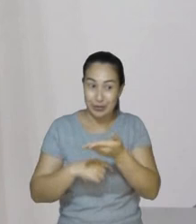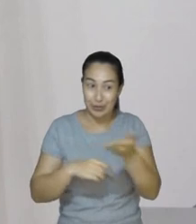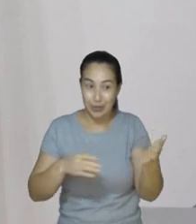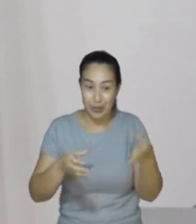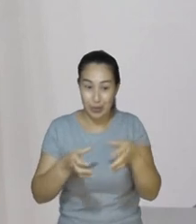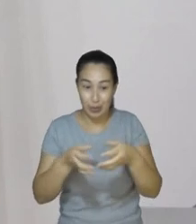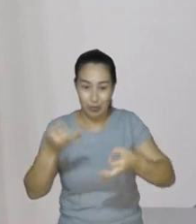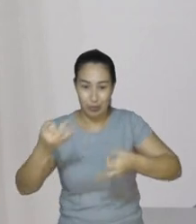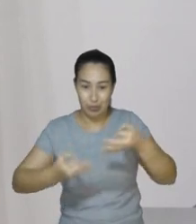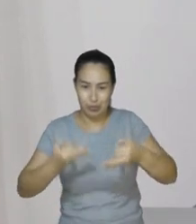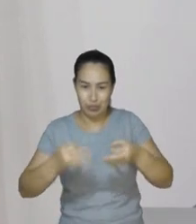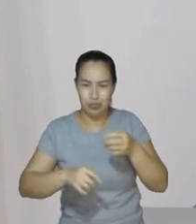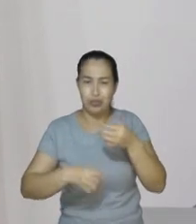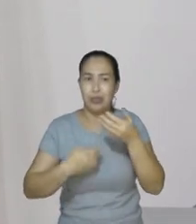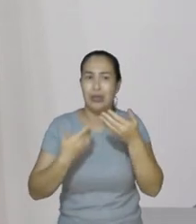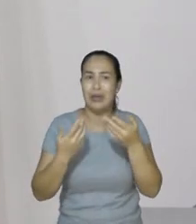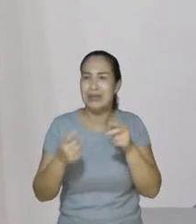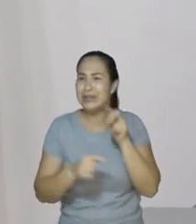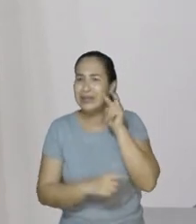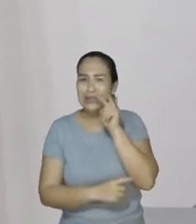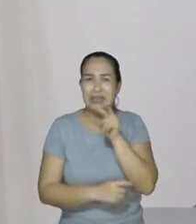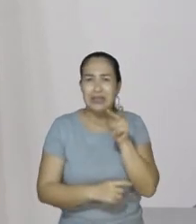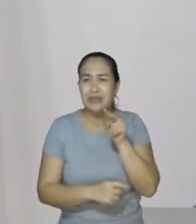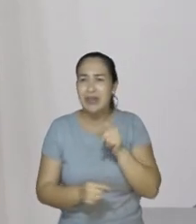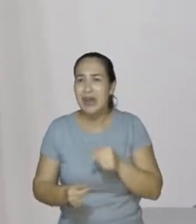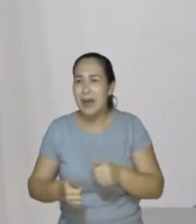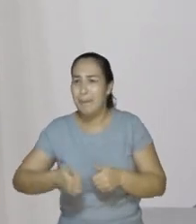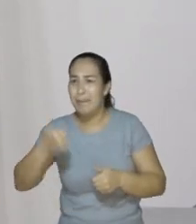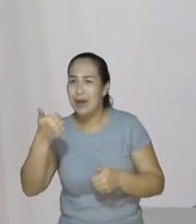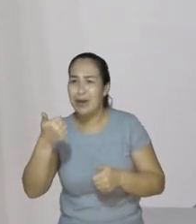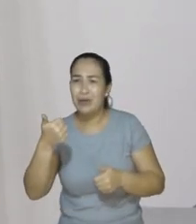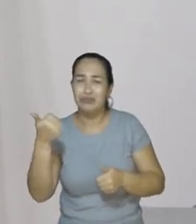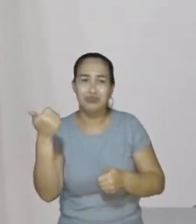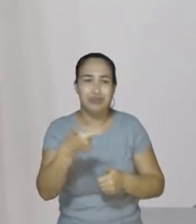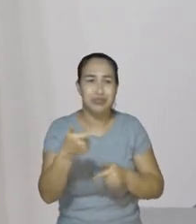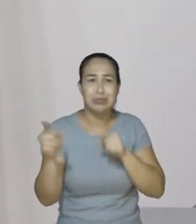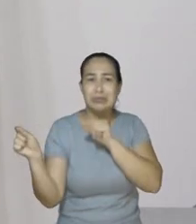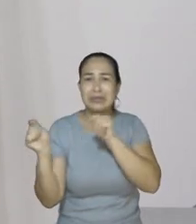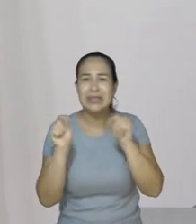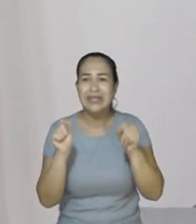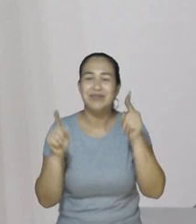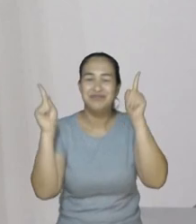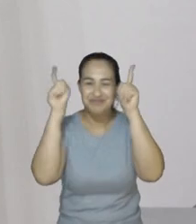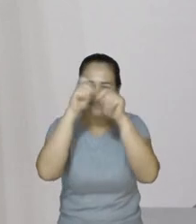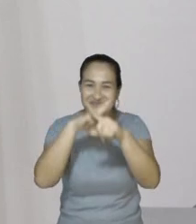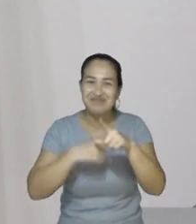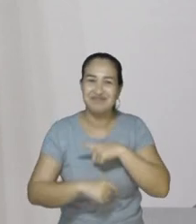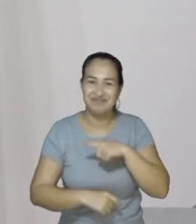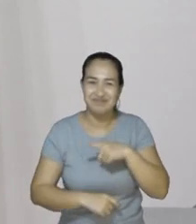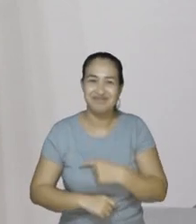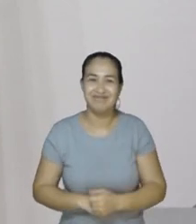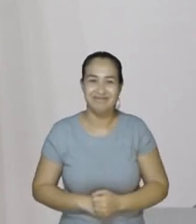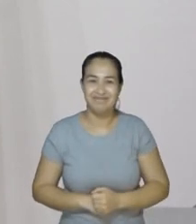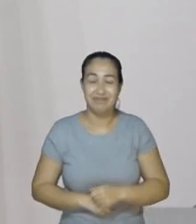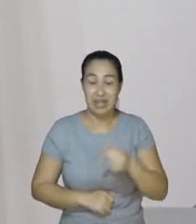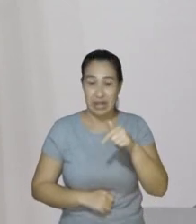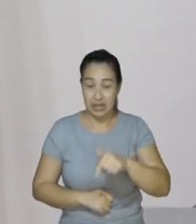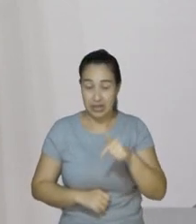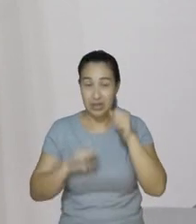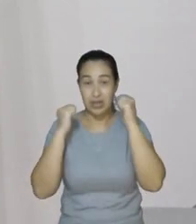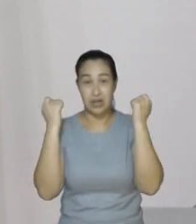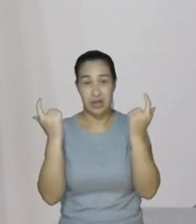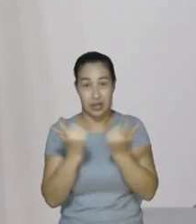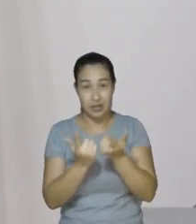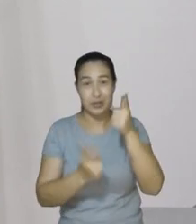para a definição dos finalistas de cada categoria. E aqui a Assembleia de Santa Catarina foi